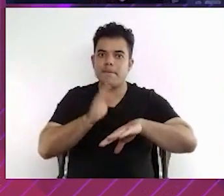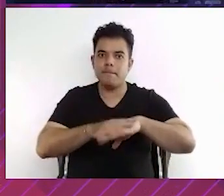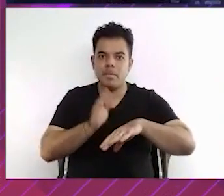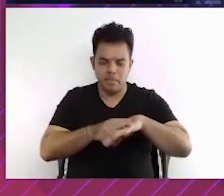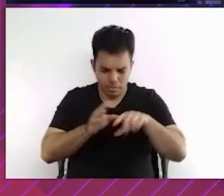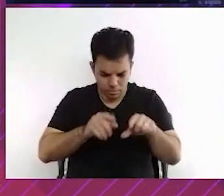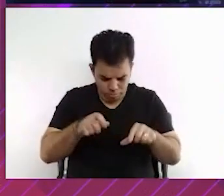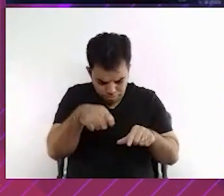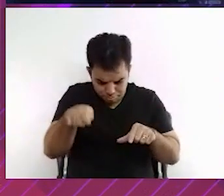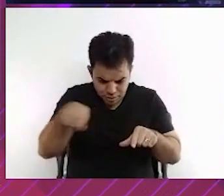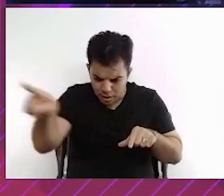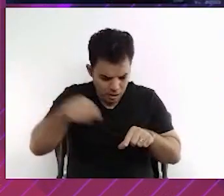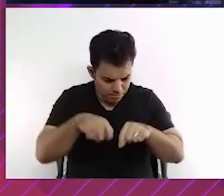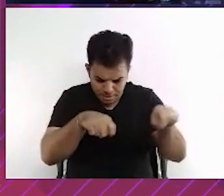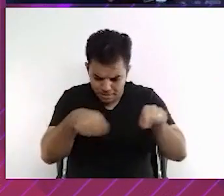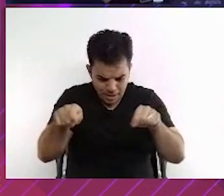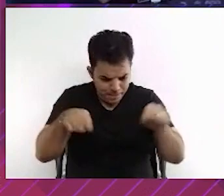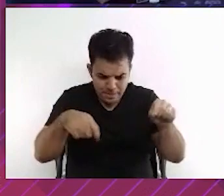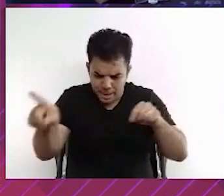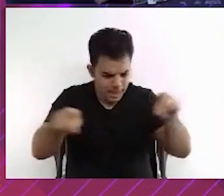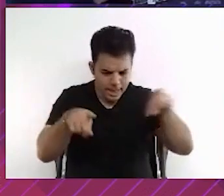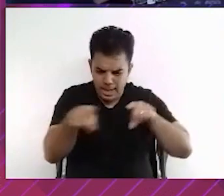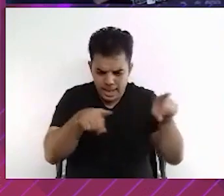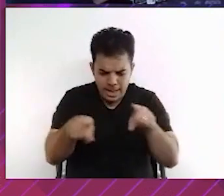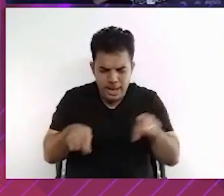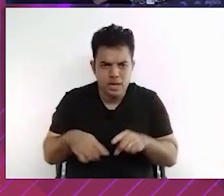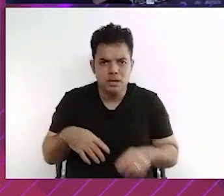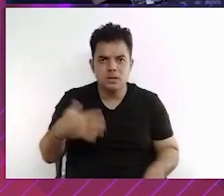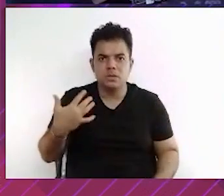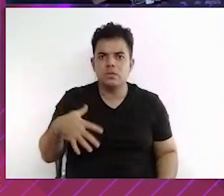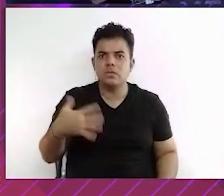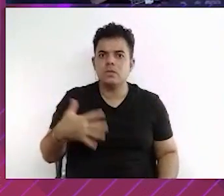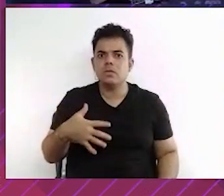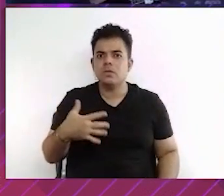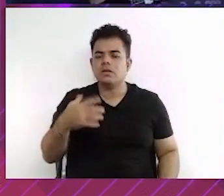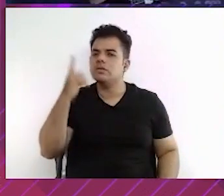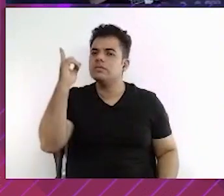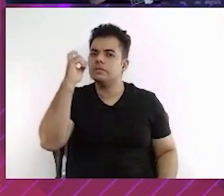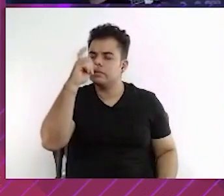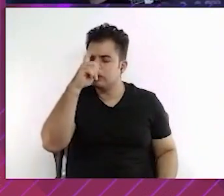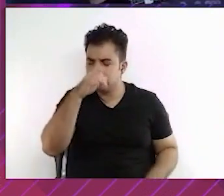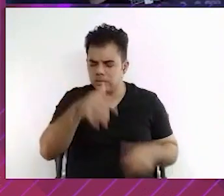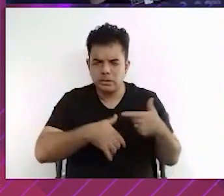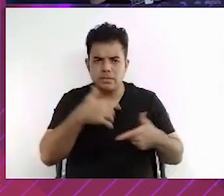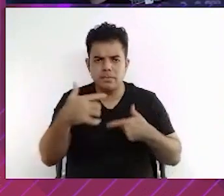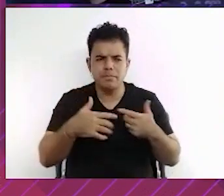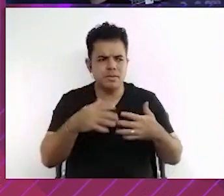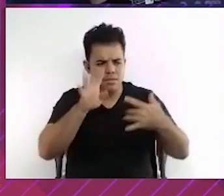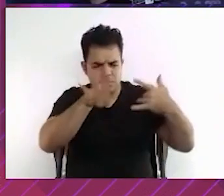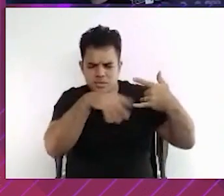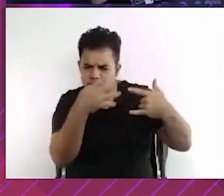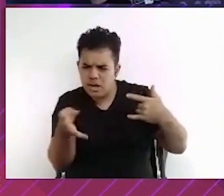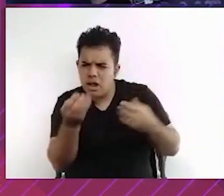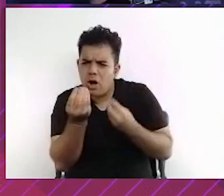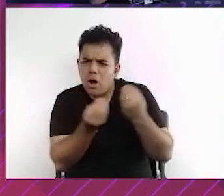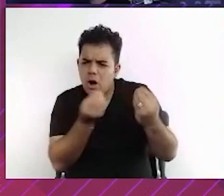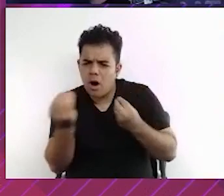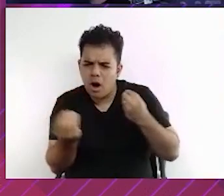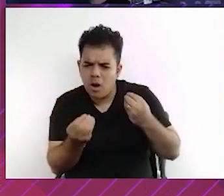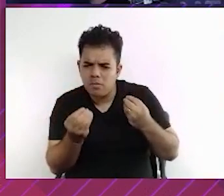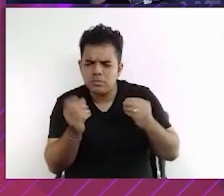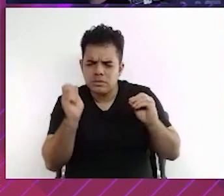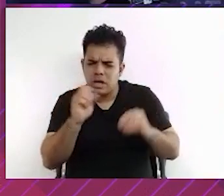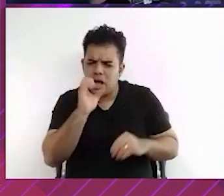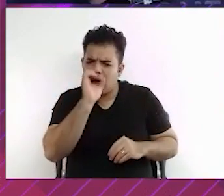Aí por isso, mas para a gente fazer a otimização de escala, a gente pensou como distribuir esses colaboradores. A